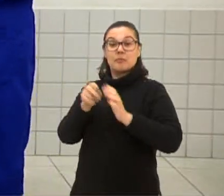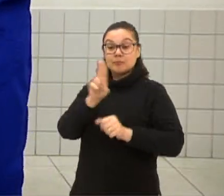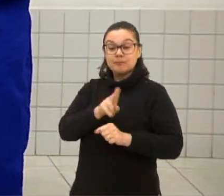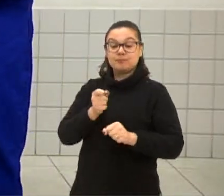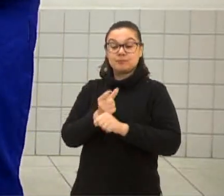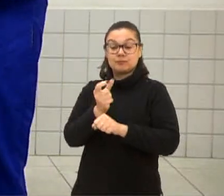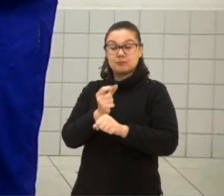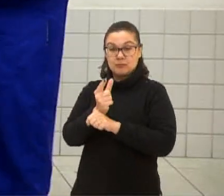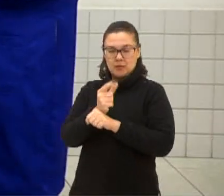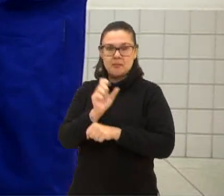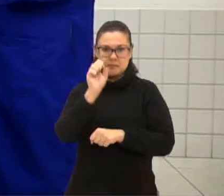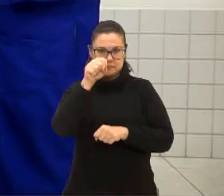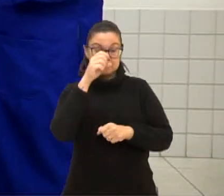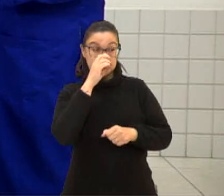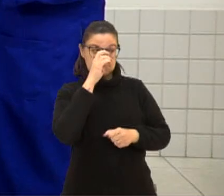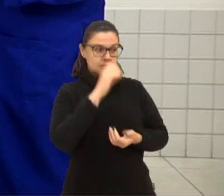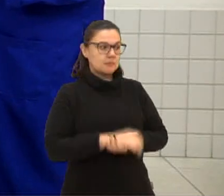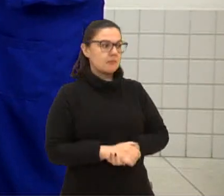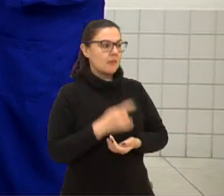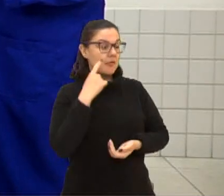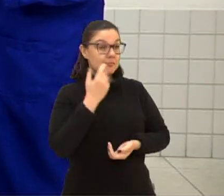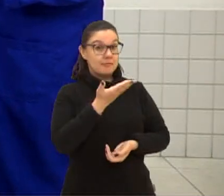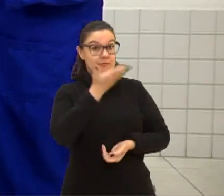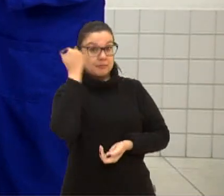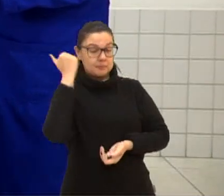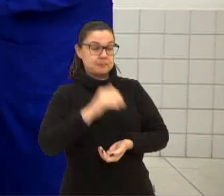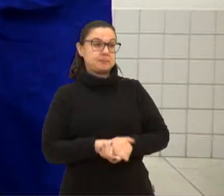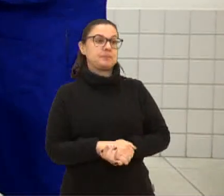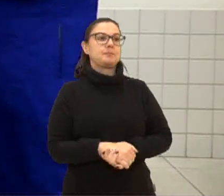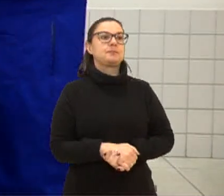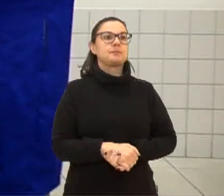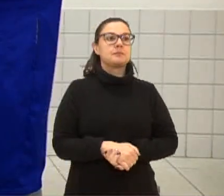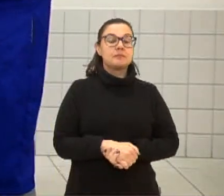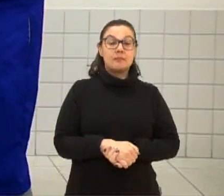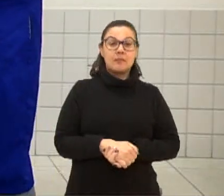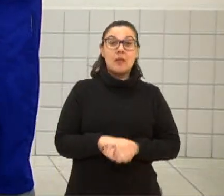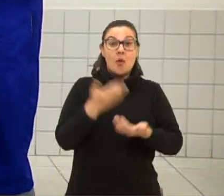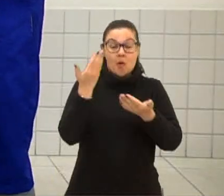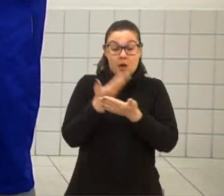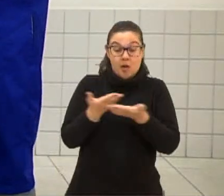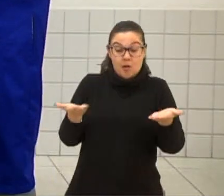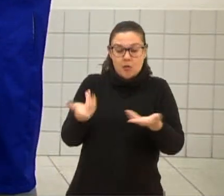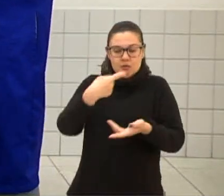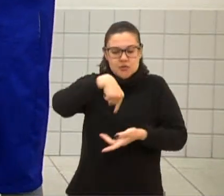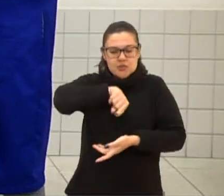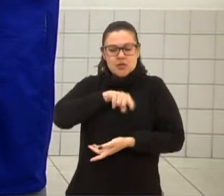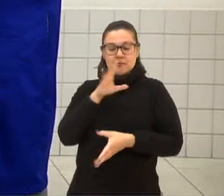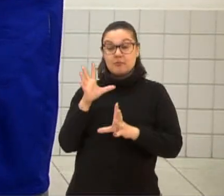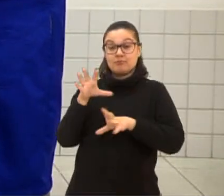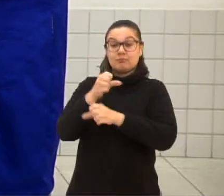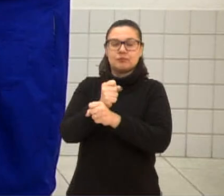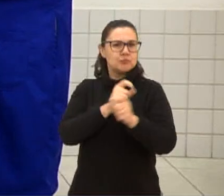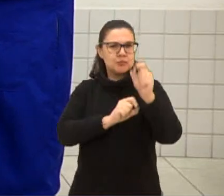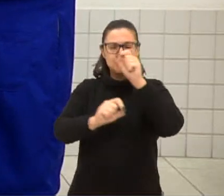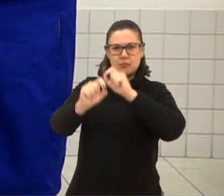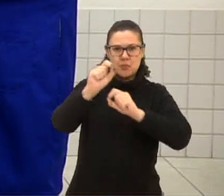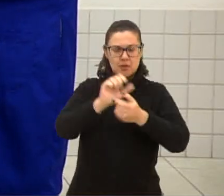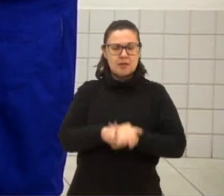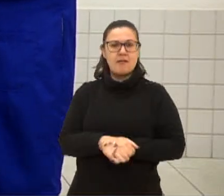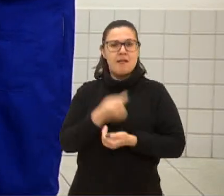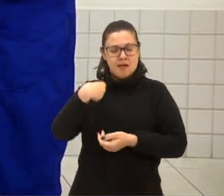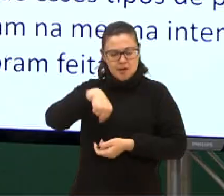consumo, certo? Vamos adiante? Vamos lá. Bom, na aula de hoje, o que é que nós vamos abordar, então? Nós